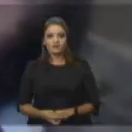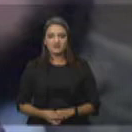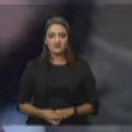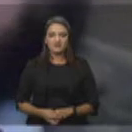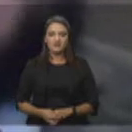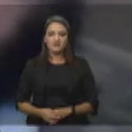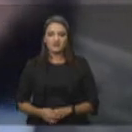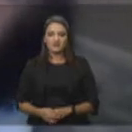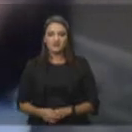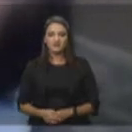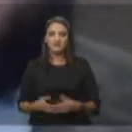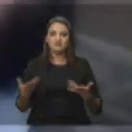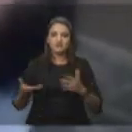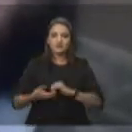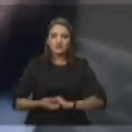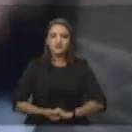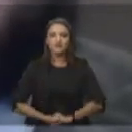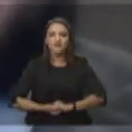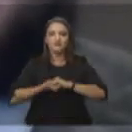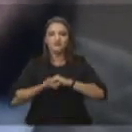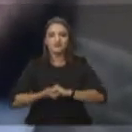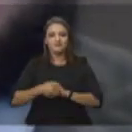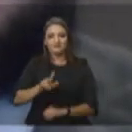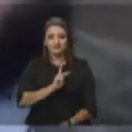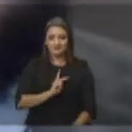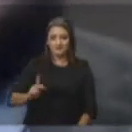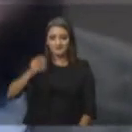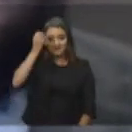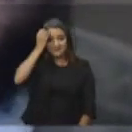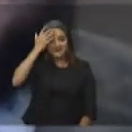Excelentíssimo senhor ministro-presidente Luiz Fux,